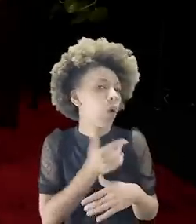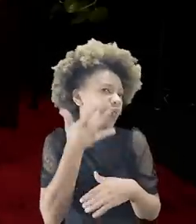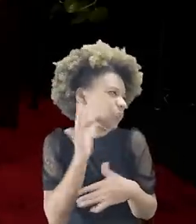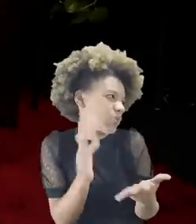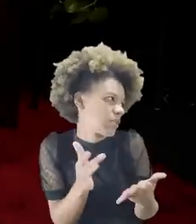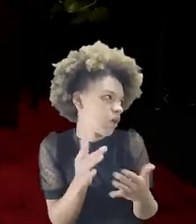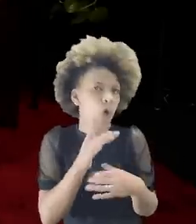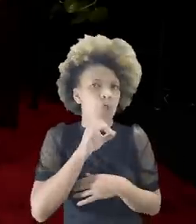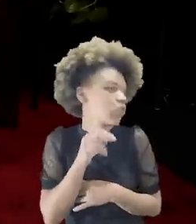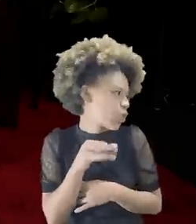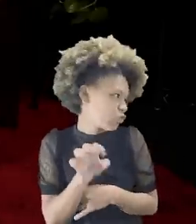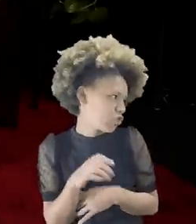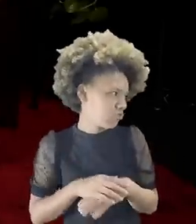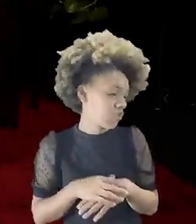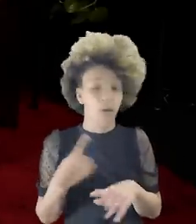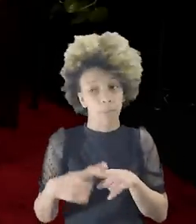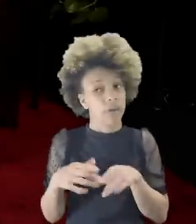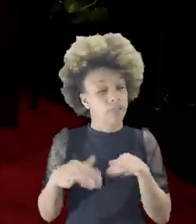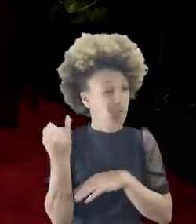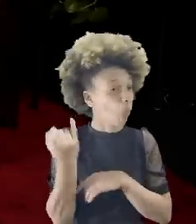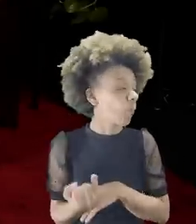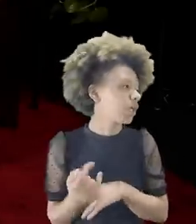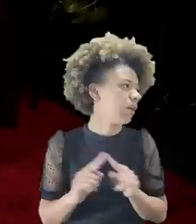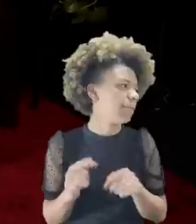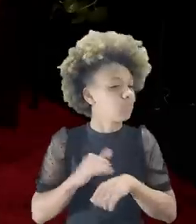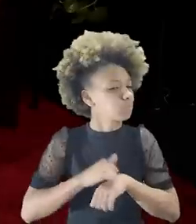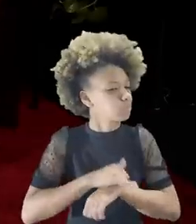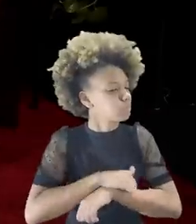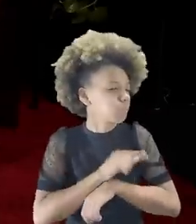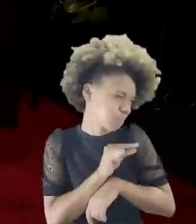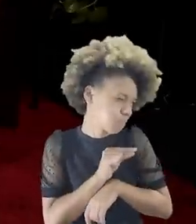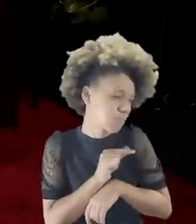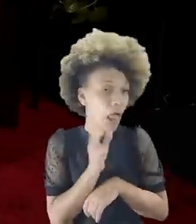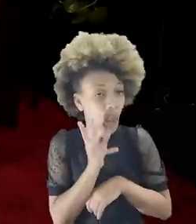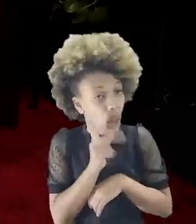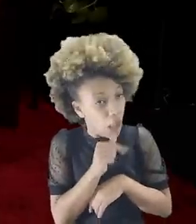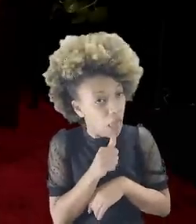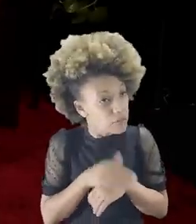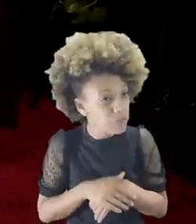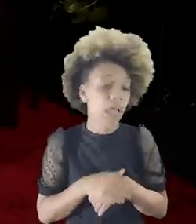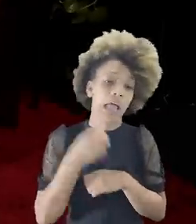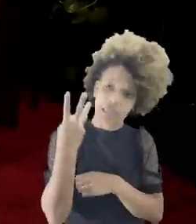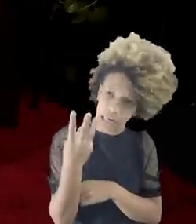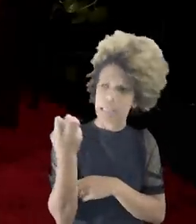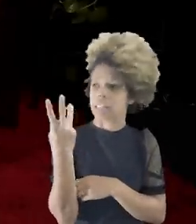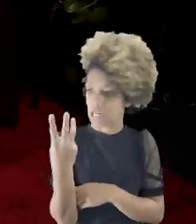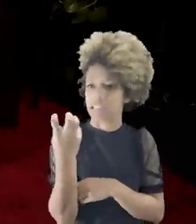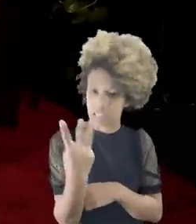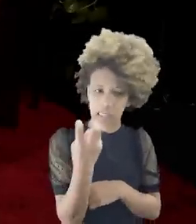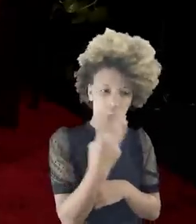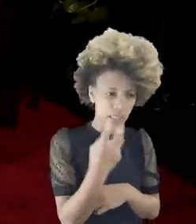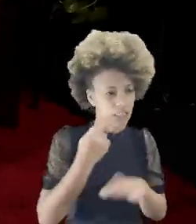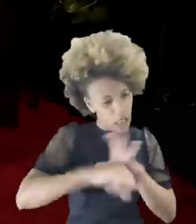tá ligado então ele às vezes até mais emagreceu agora mas ele é meio gordinho até meio lento aí três de três de três